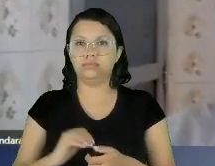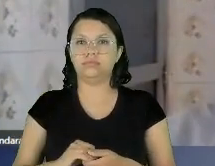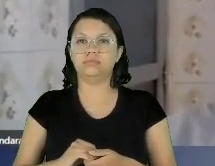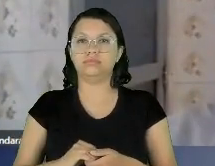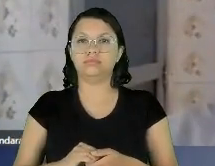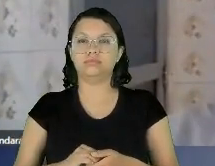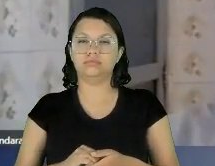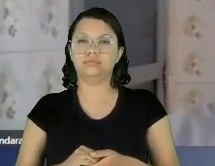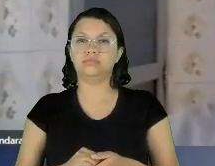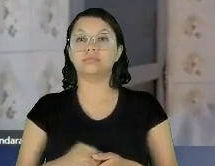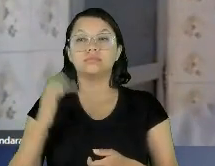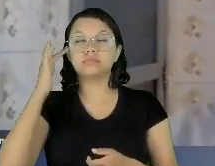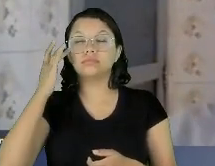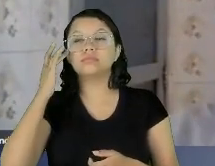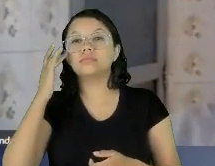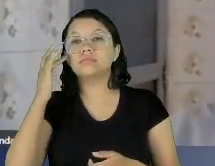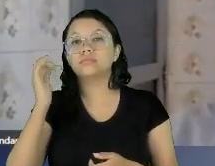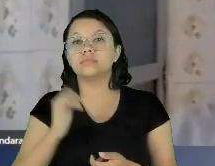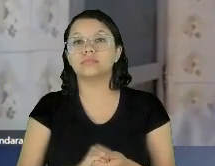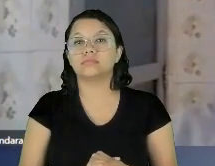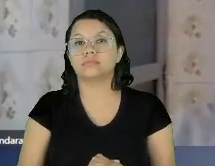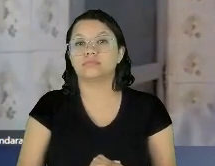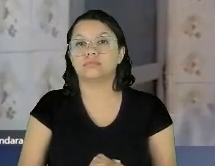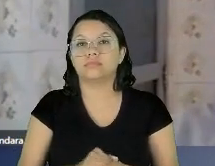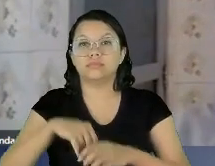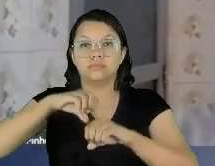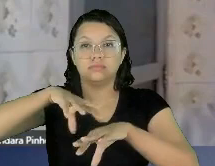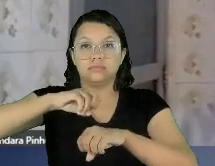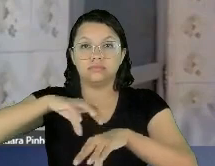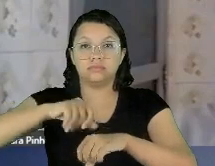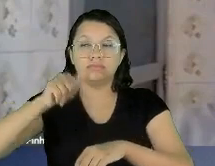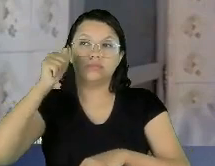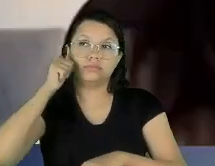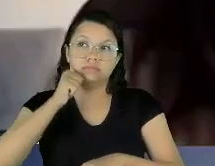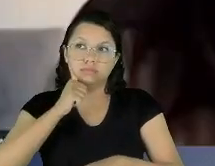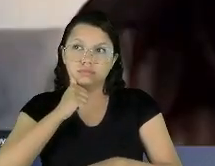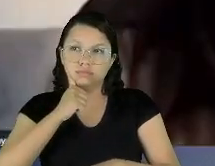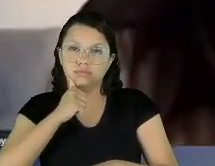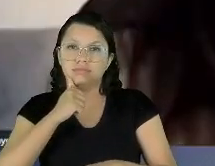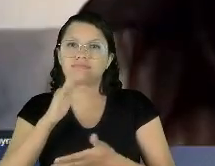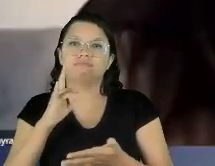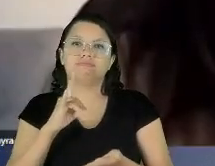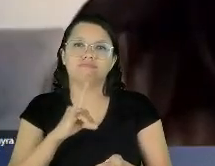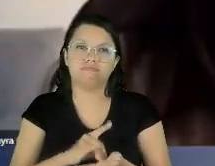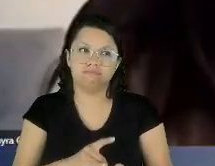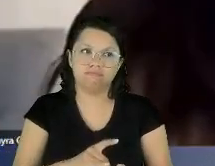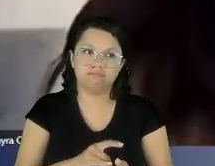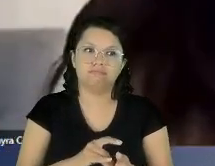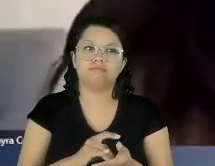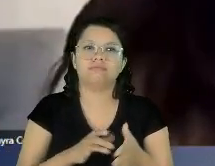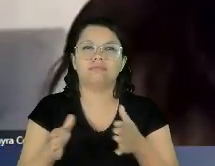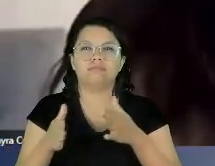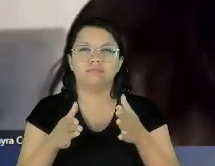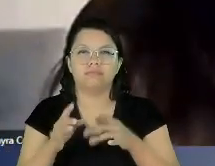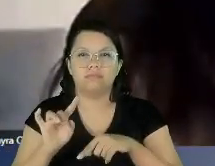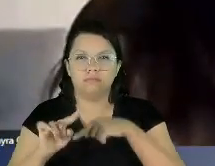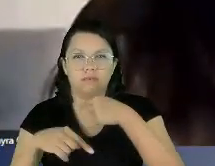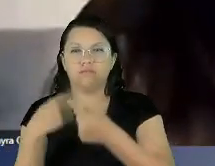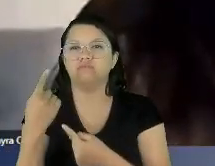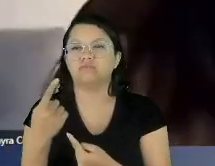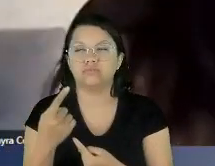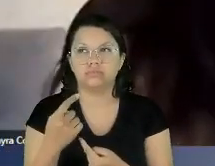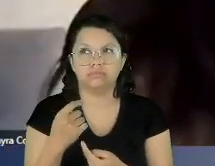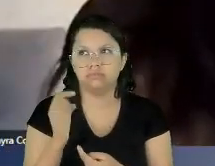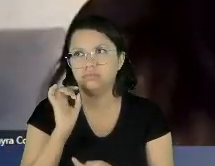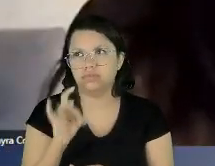Acho que a questão, eu vou falar rapidamente, acho que a questão a educação das meninas, ela realmente está passando por uma